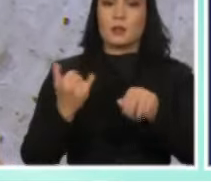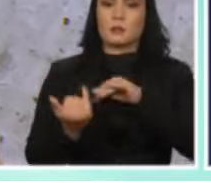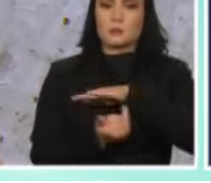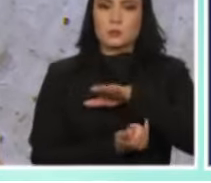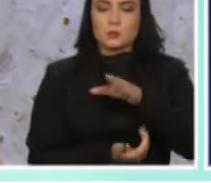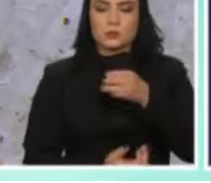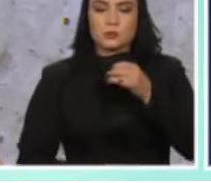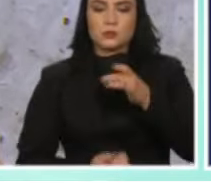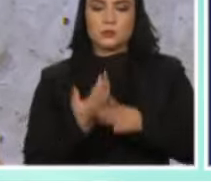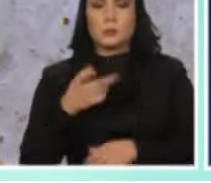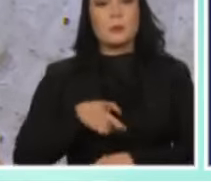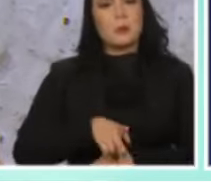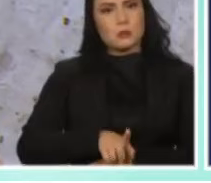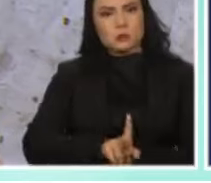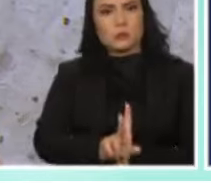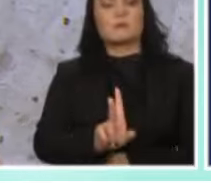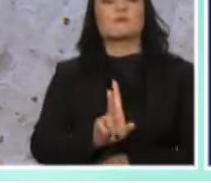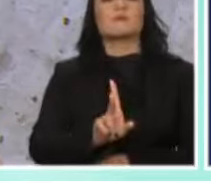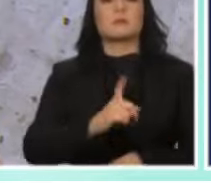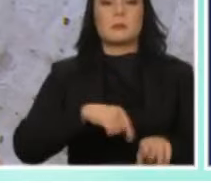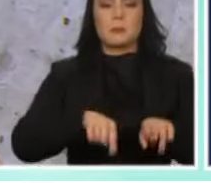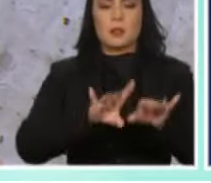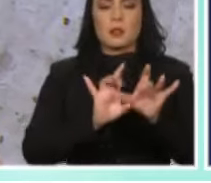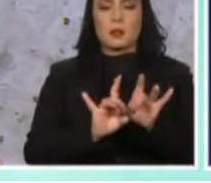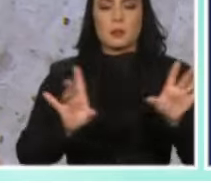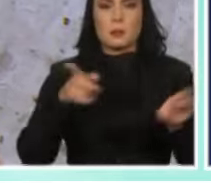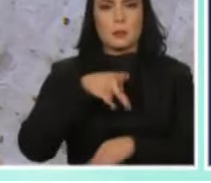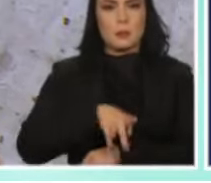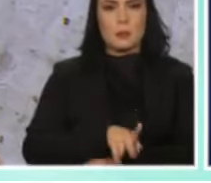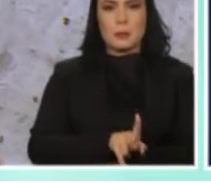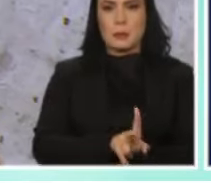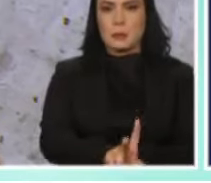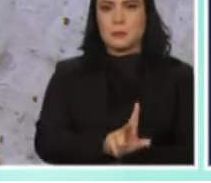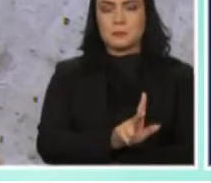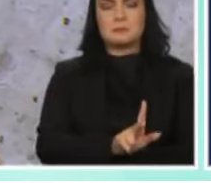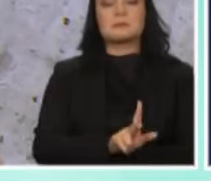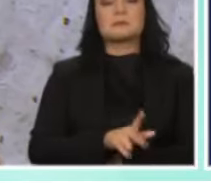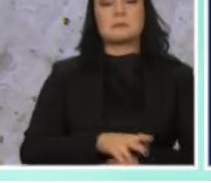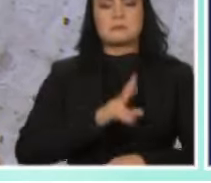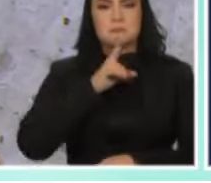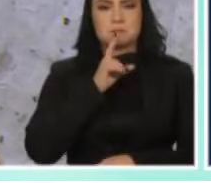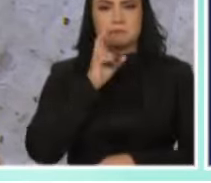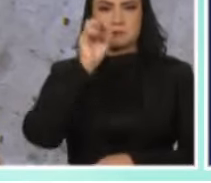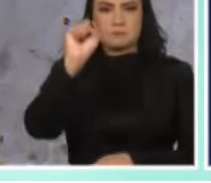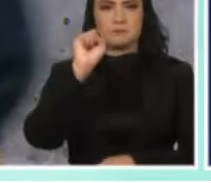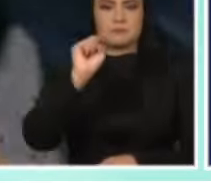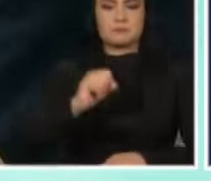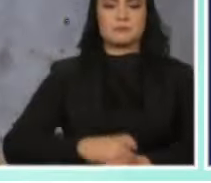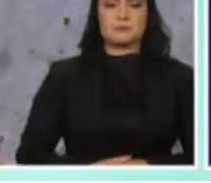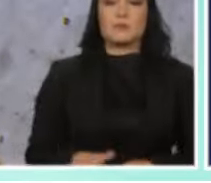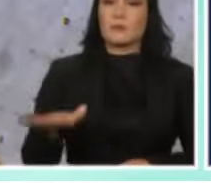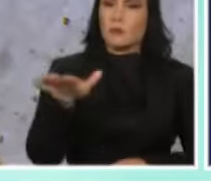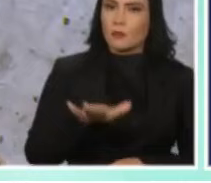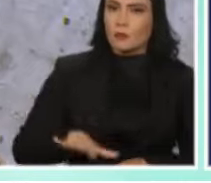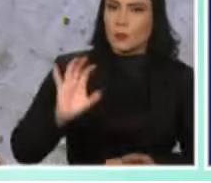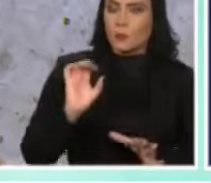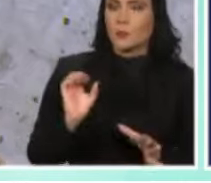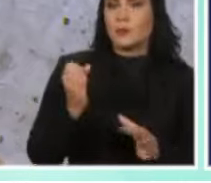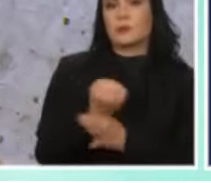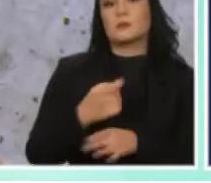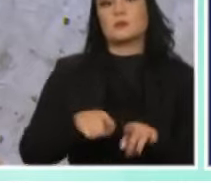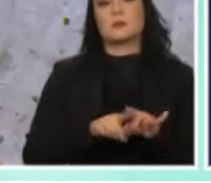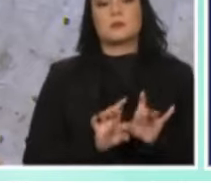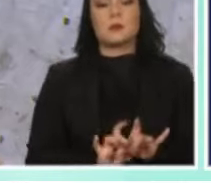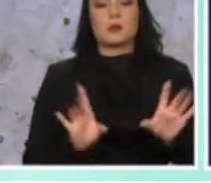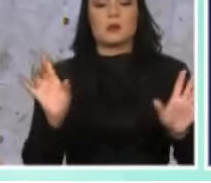cronograma da Câmara dos Deputados nesse nesse nessa reta final do segundo semestre dificulta qualquer tipo de